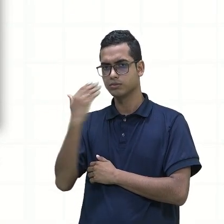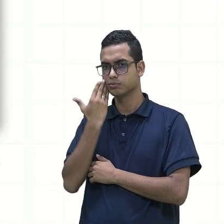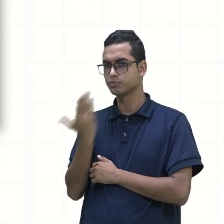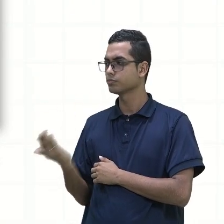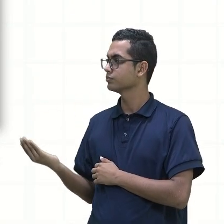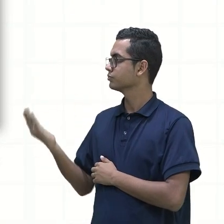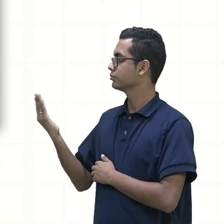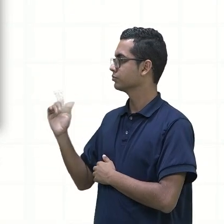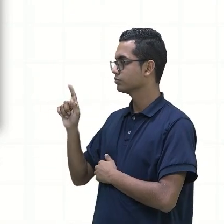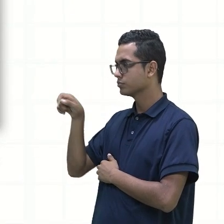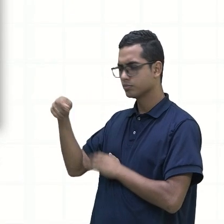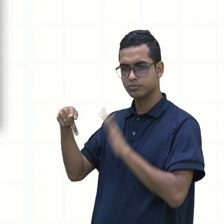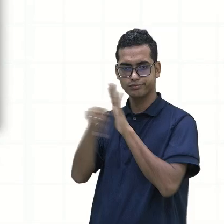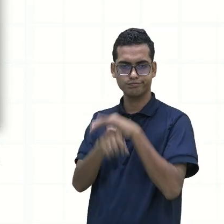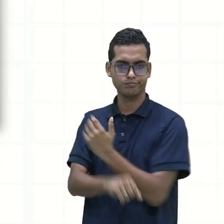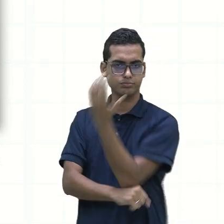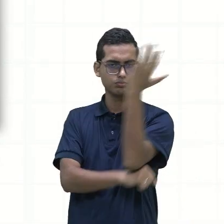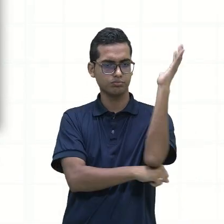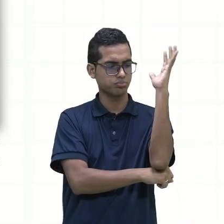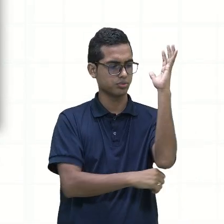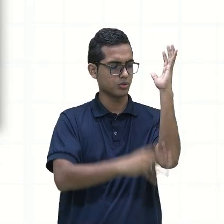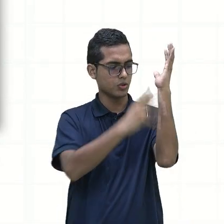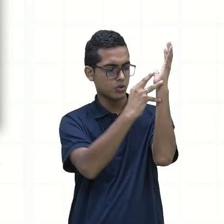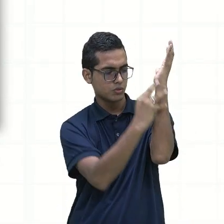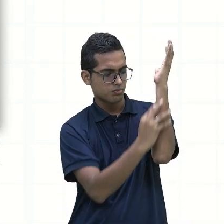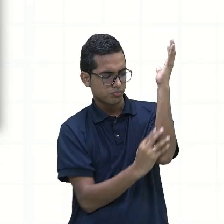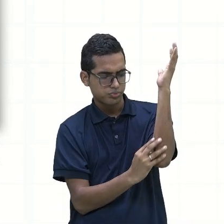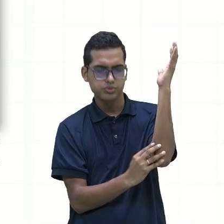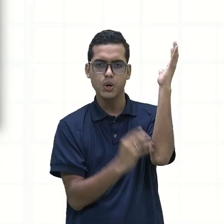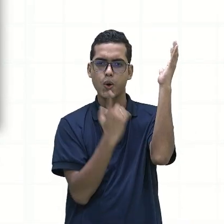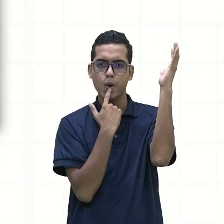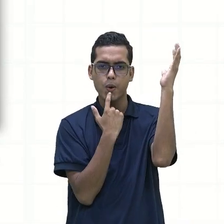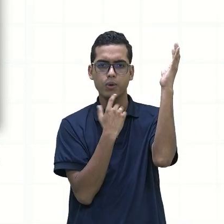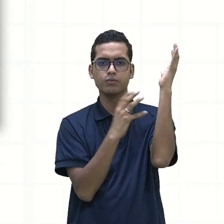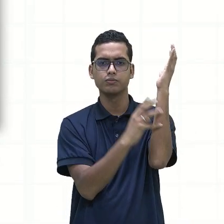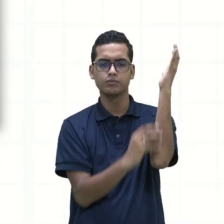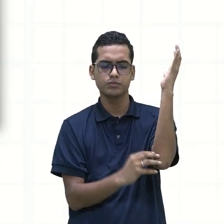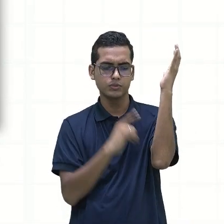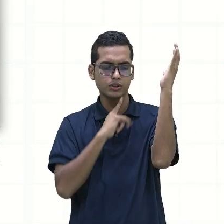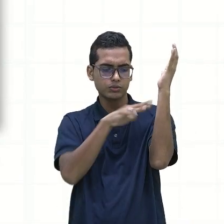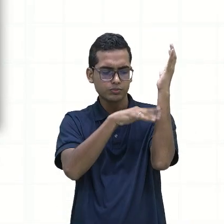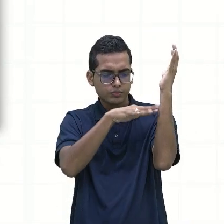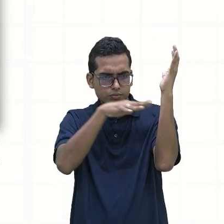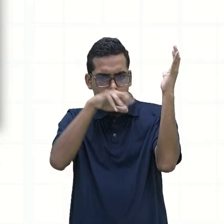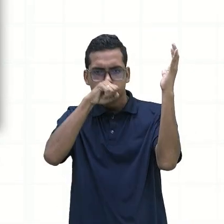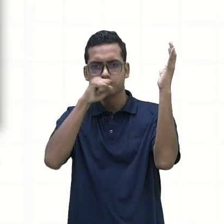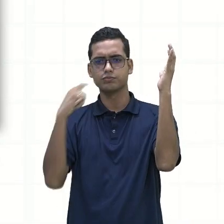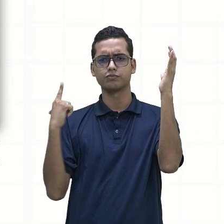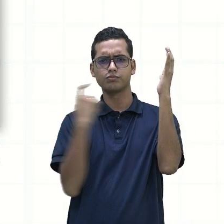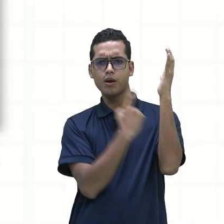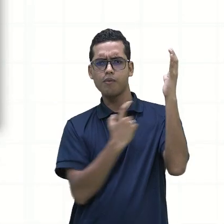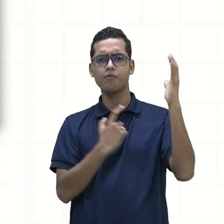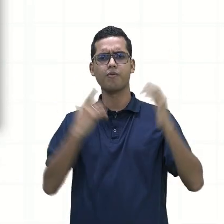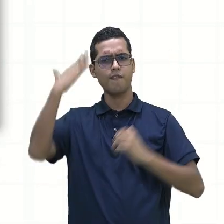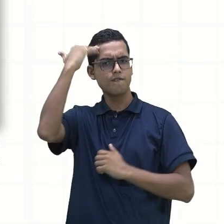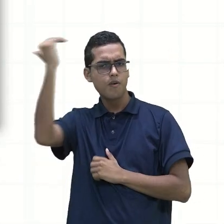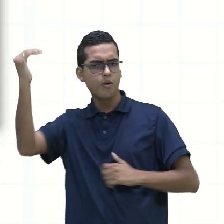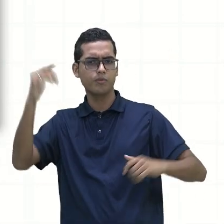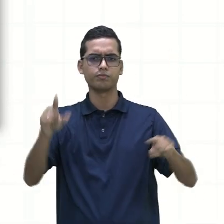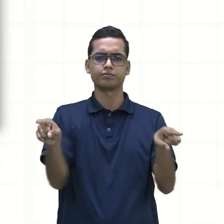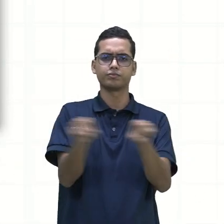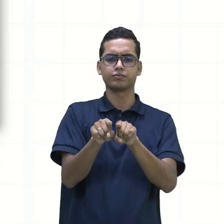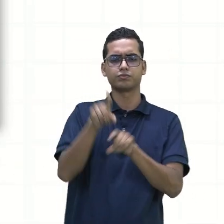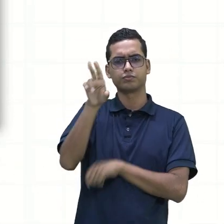produz uma essência que é utilizado na fabricação de perfumes, né? Perfumes muito famosos, né?